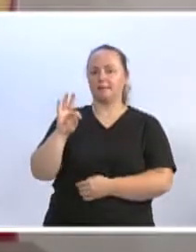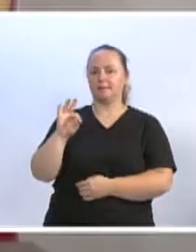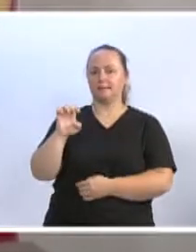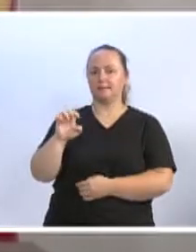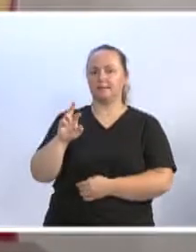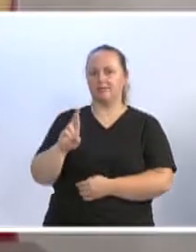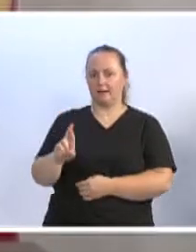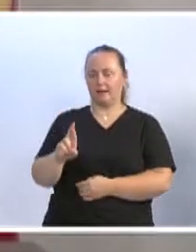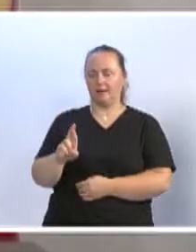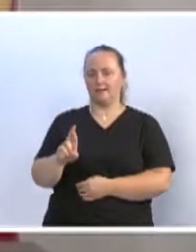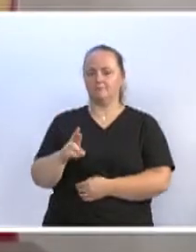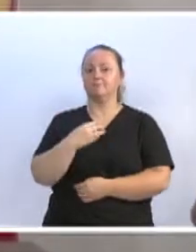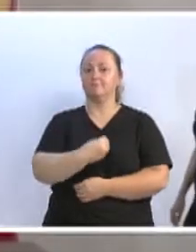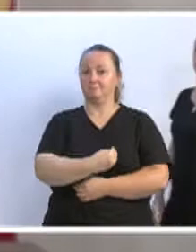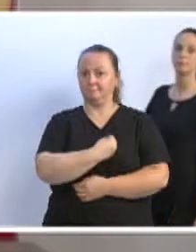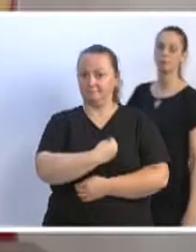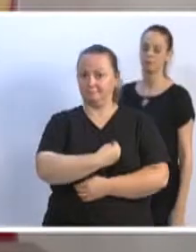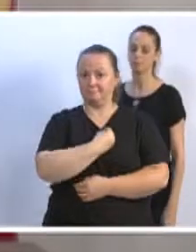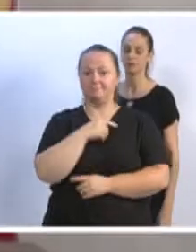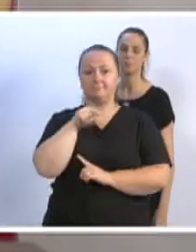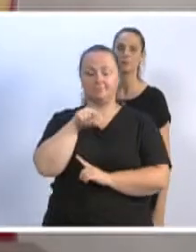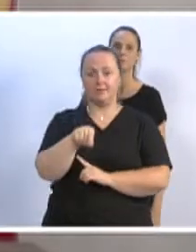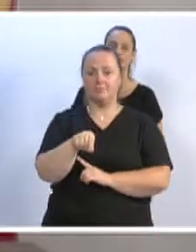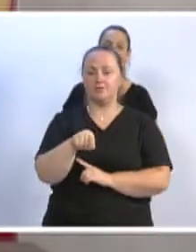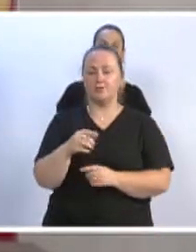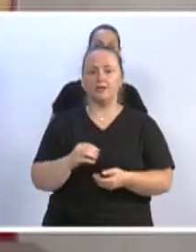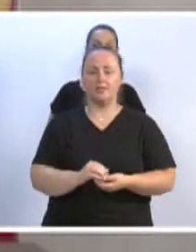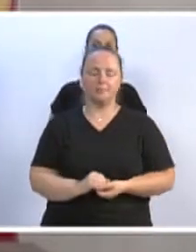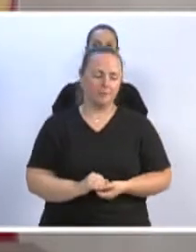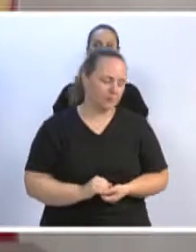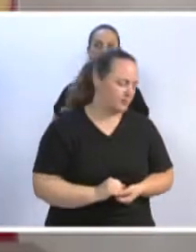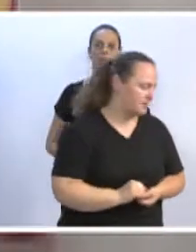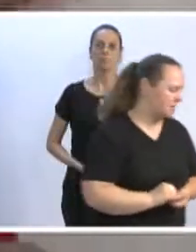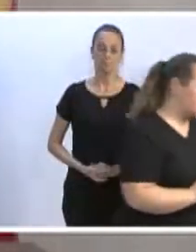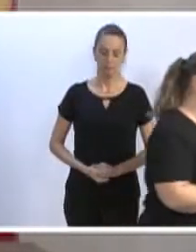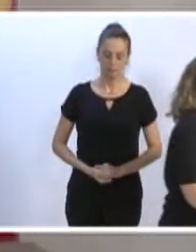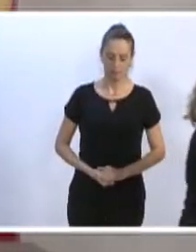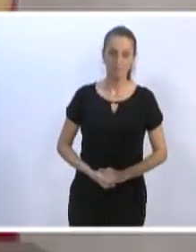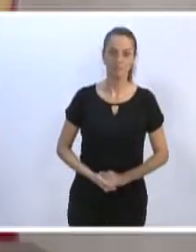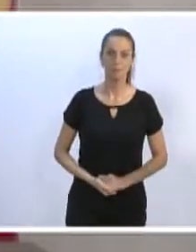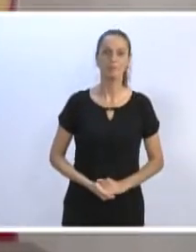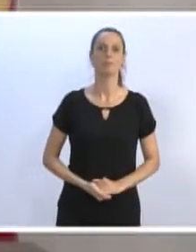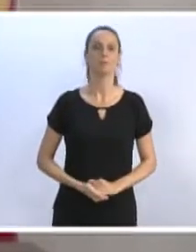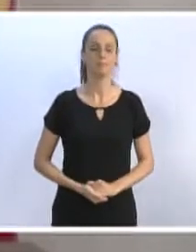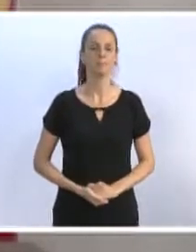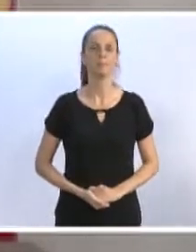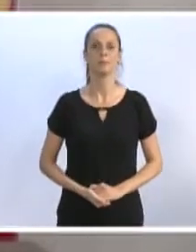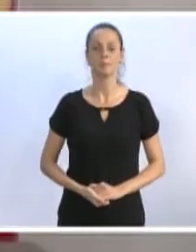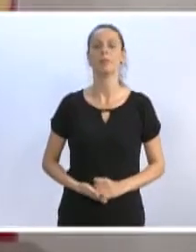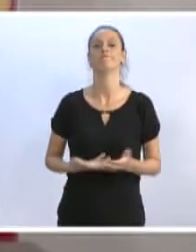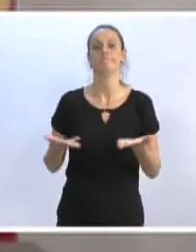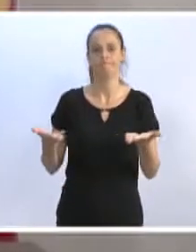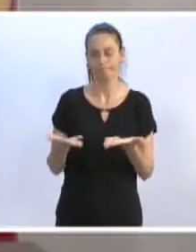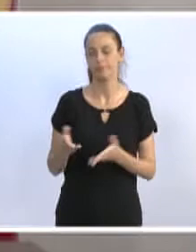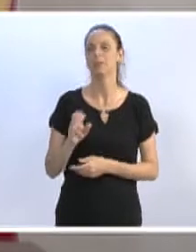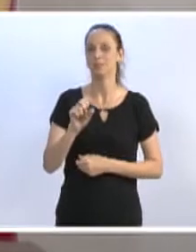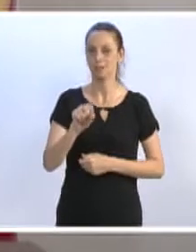estavam, de alguma forma, ou ali inteiros ou em fragmentos. Agora sim.